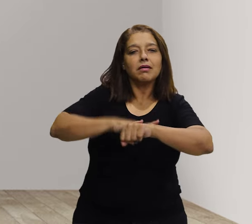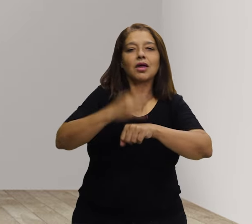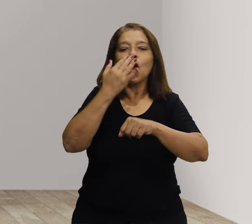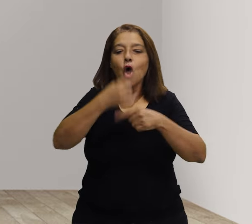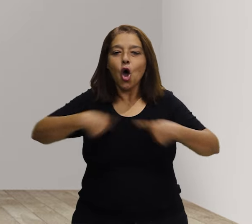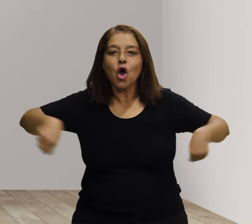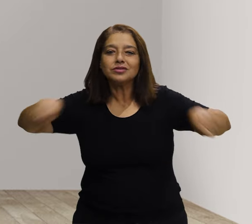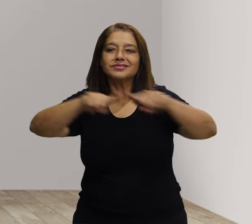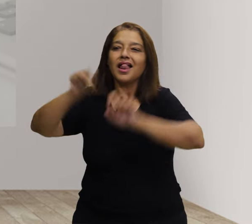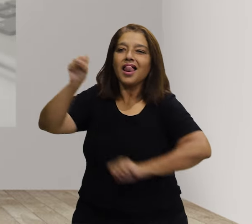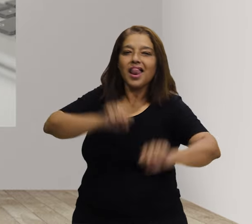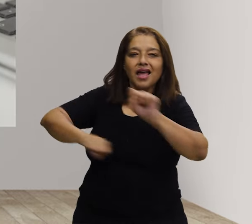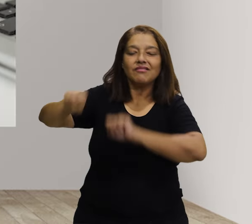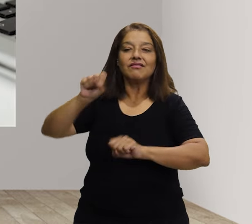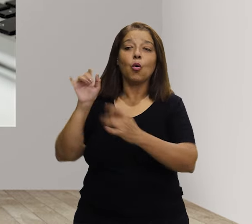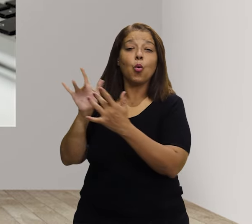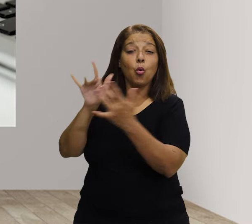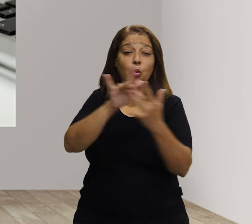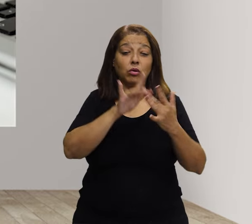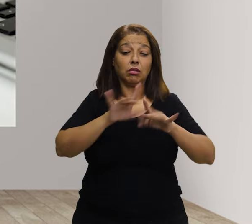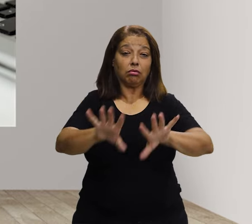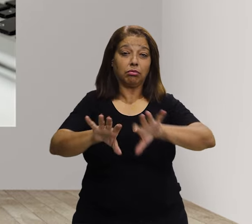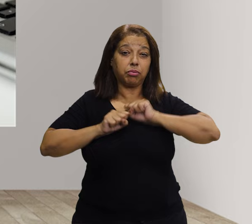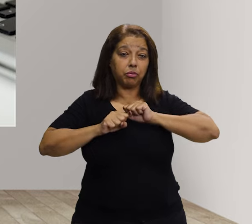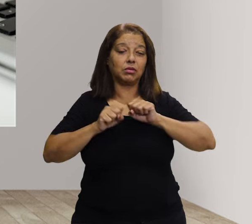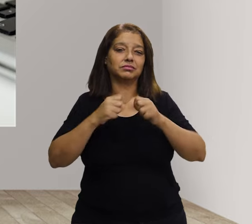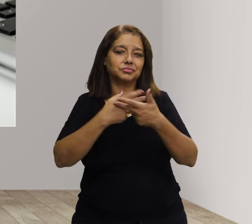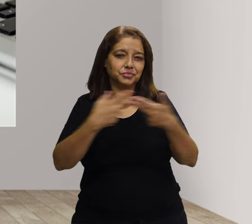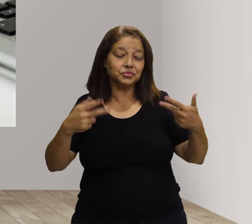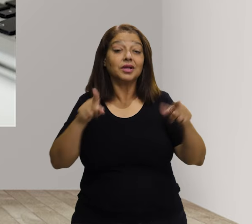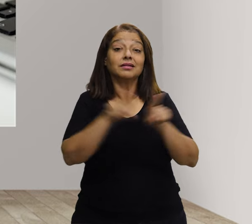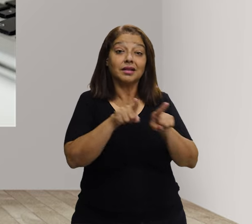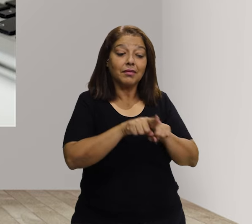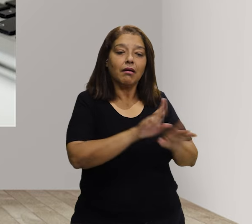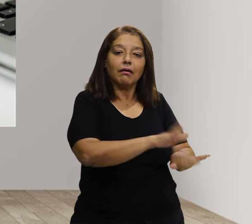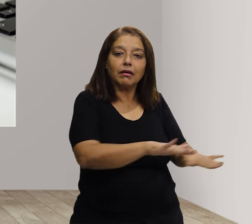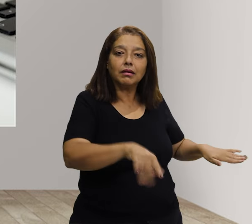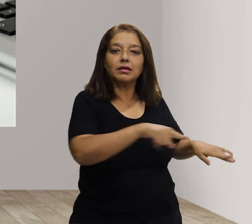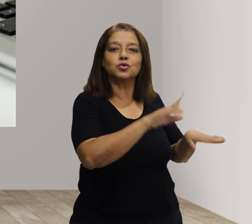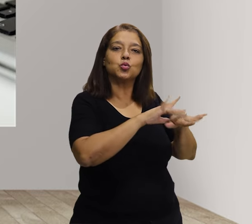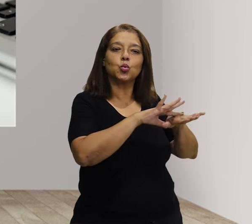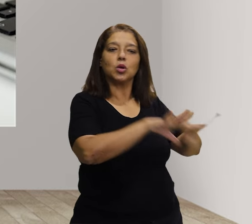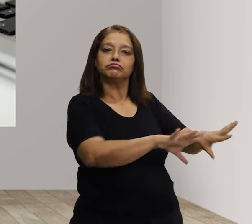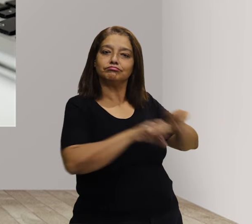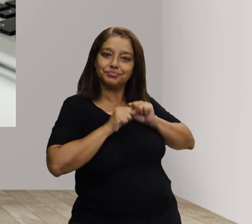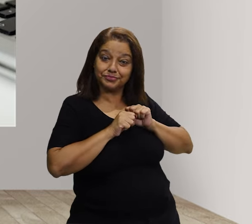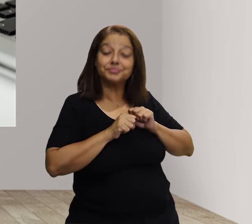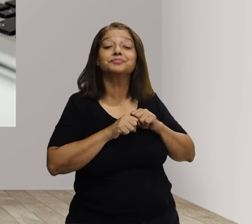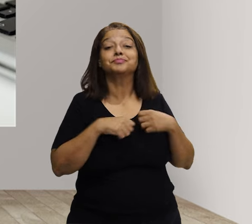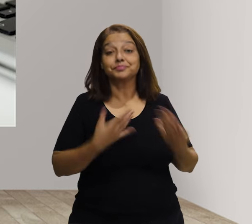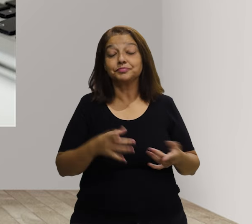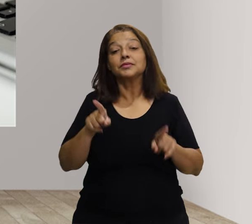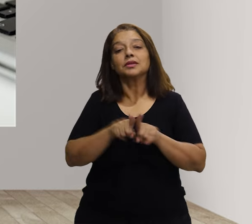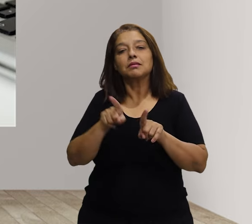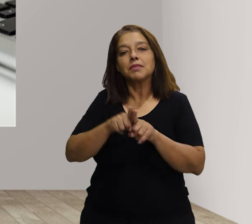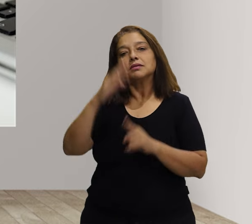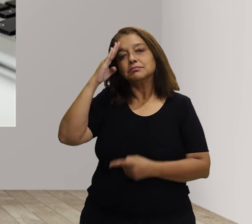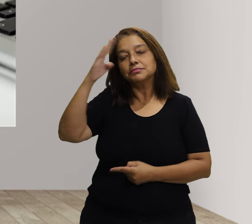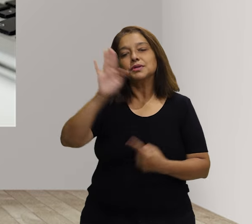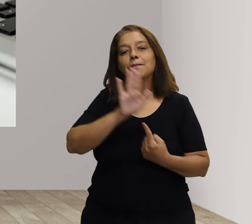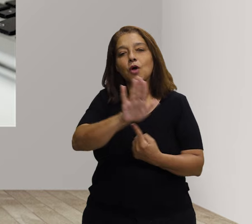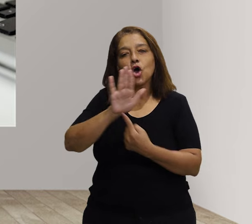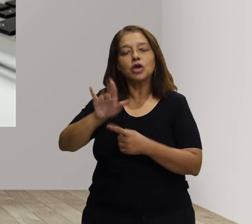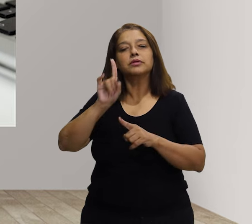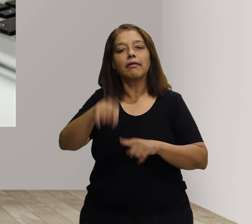como crianças doentes. Exemplificamos também alguns riscos ergonômicos que atingem professores,